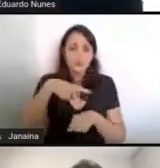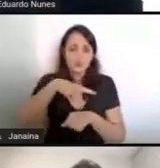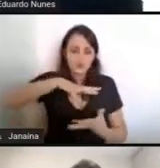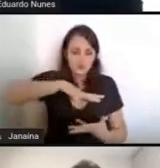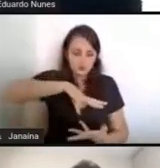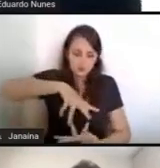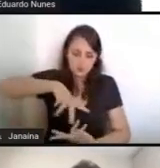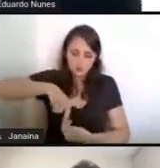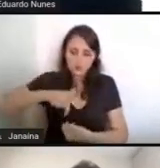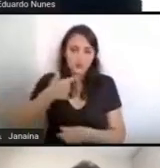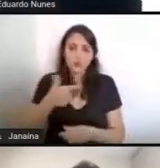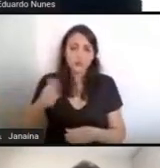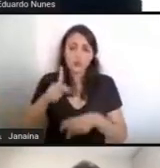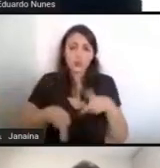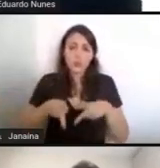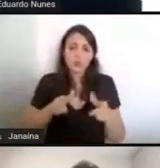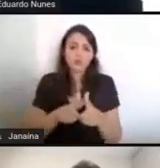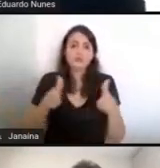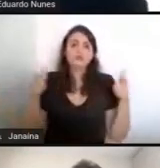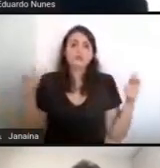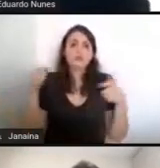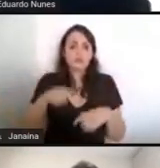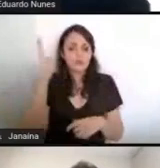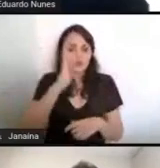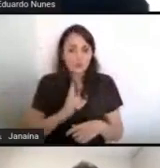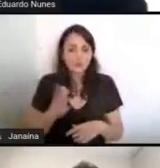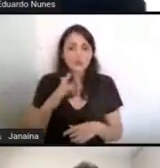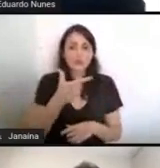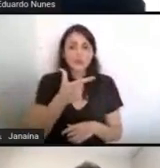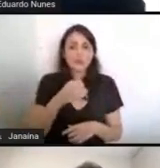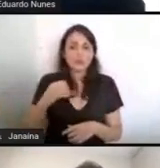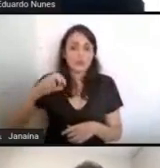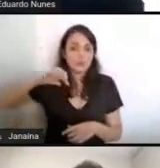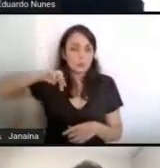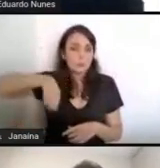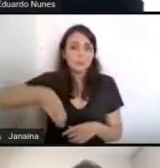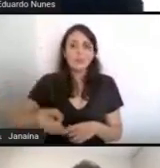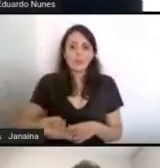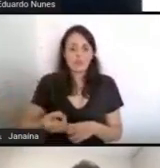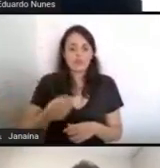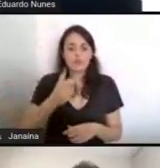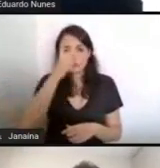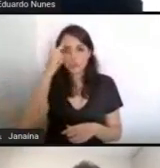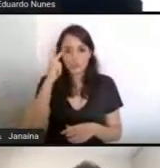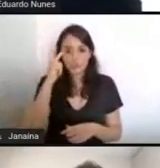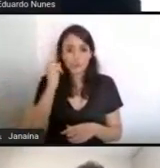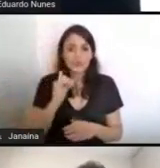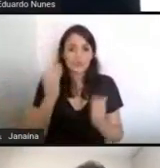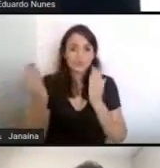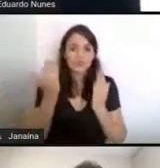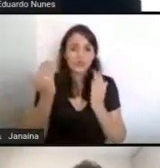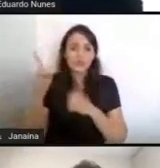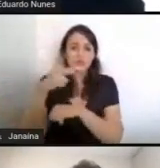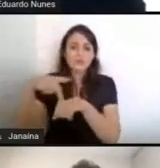tão grande, né, o Brasil tem uma população de 200 milhões de habitantes, e aí se a gente comparar com a Inglaterra, que é o nosso modelo, são